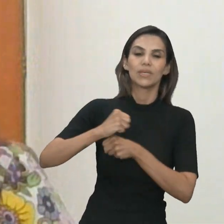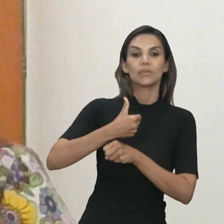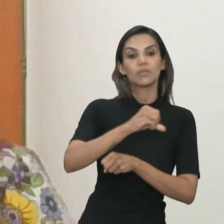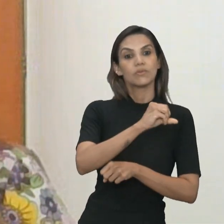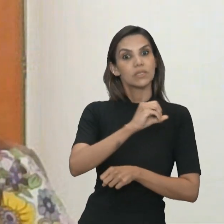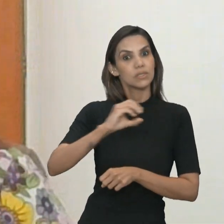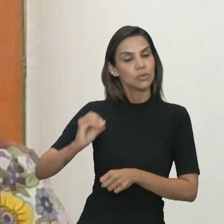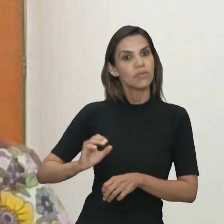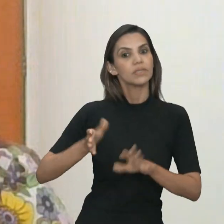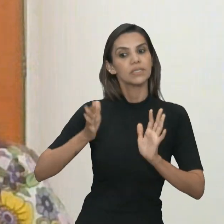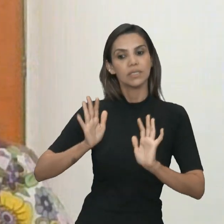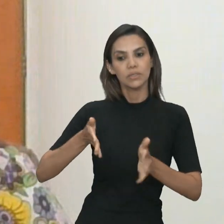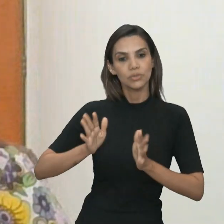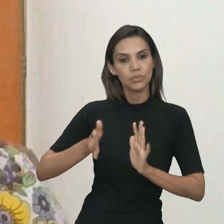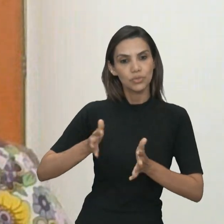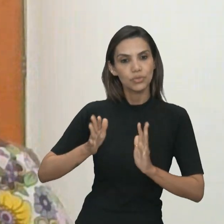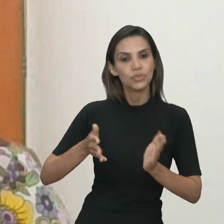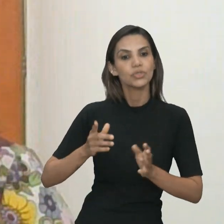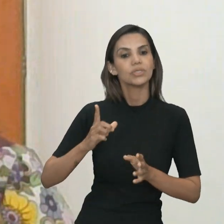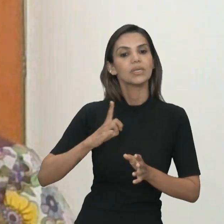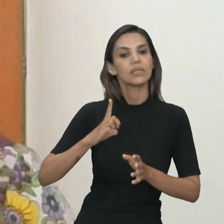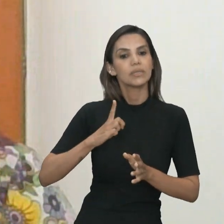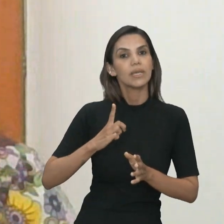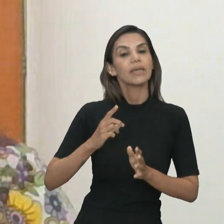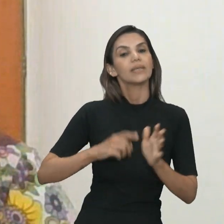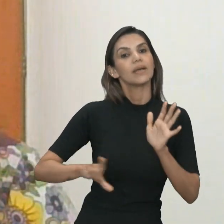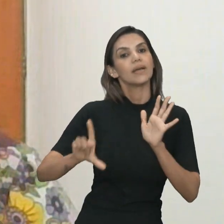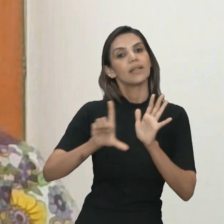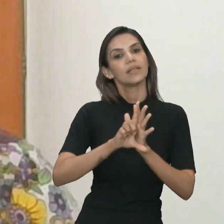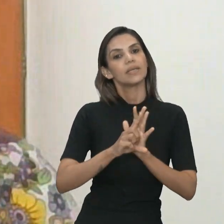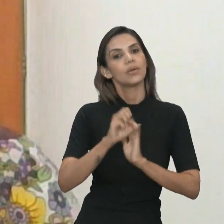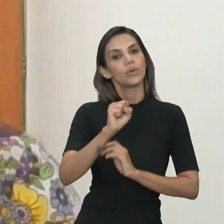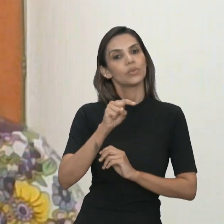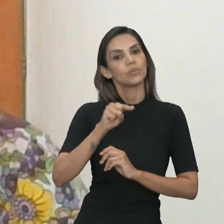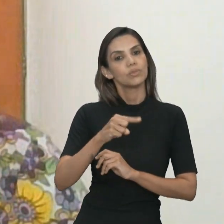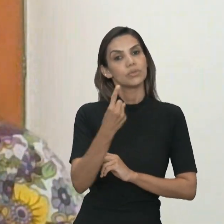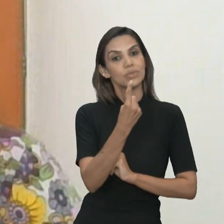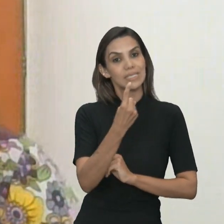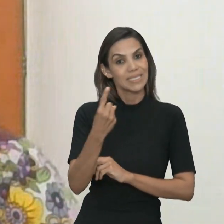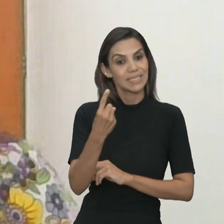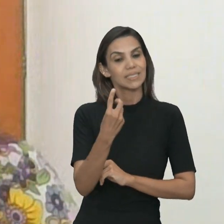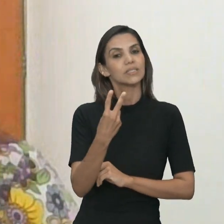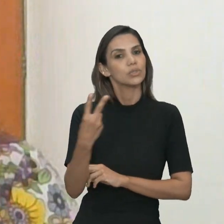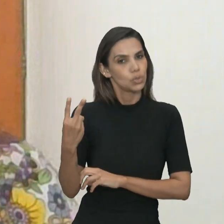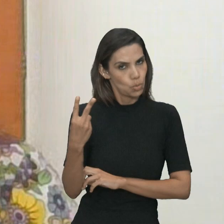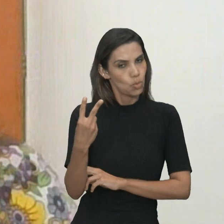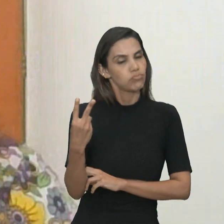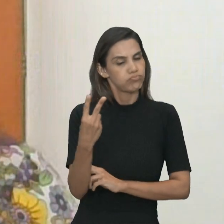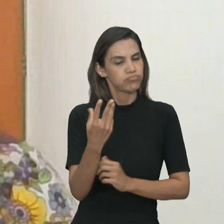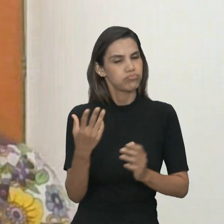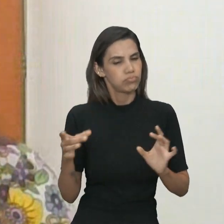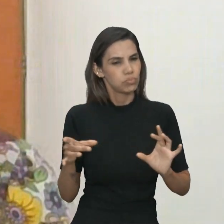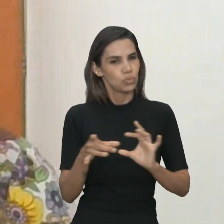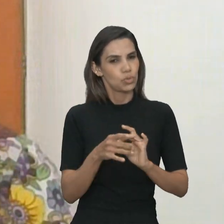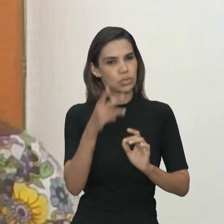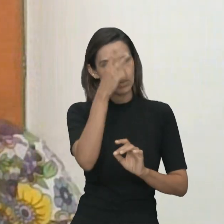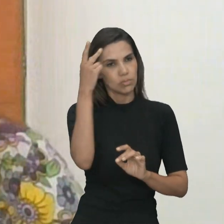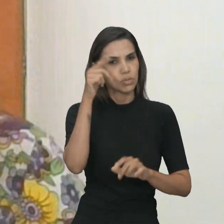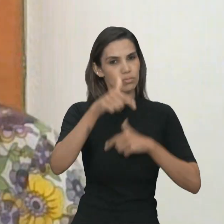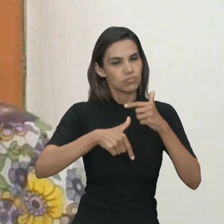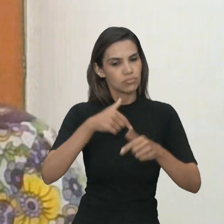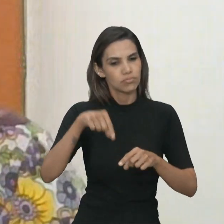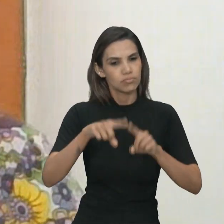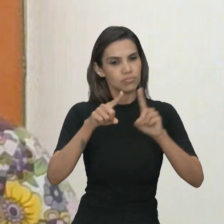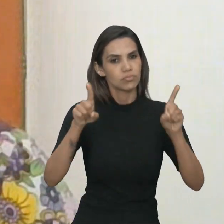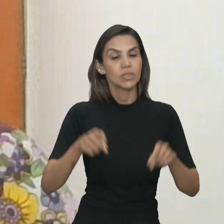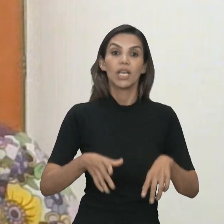quando nós tivemos a Lei 8.112, né, que é a que rege o nosso regime jurídico, já tinha previsão da